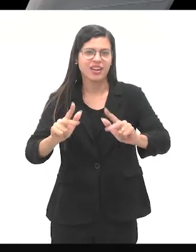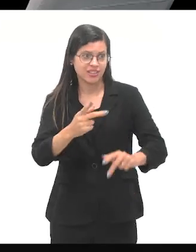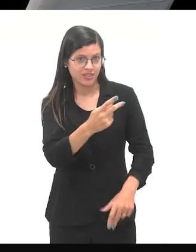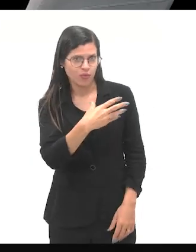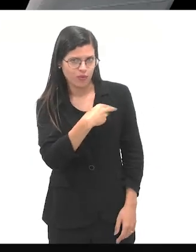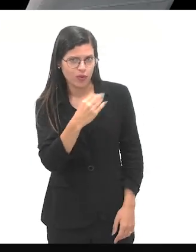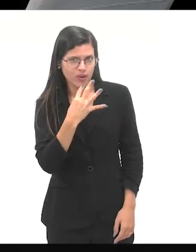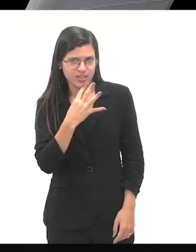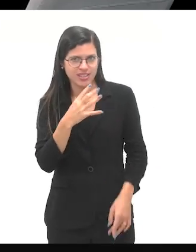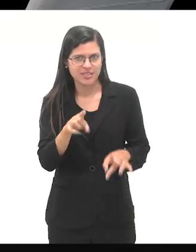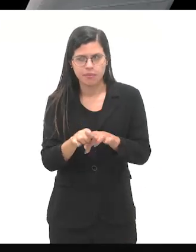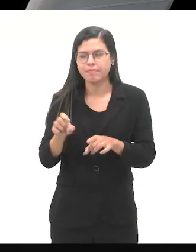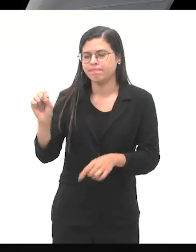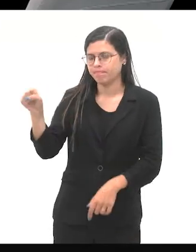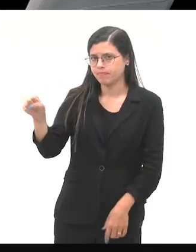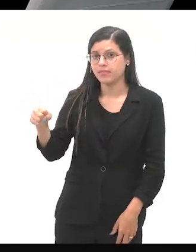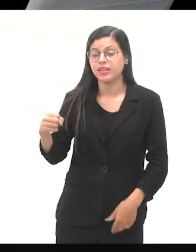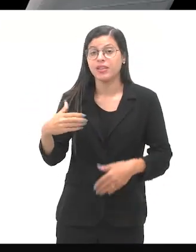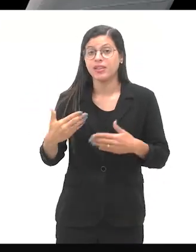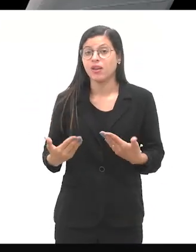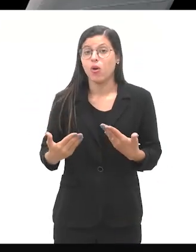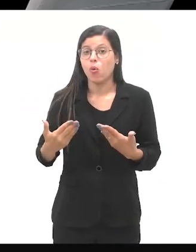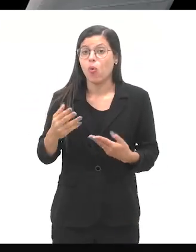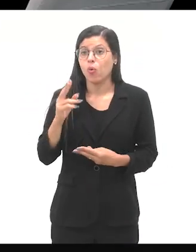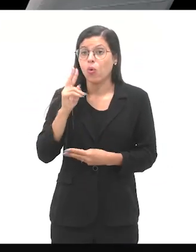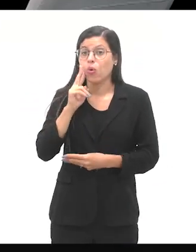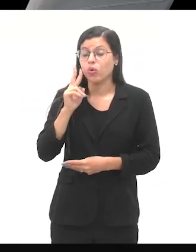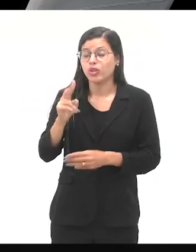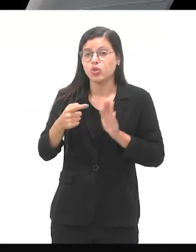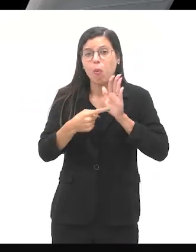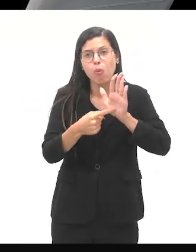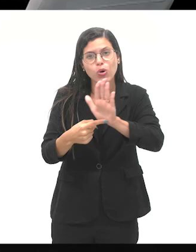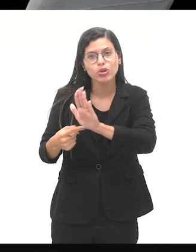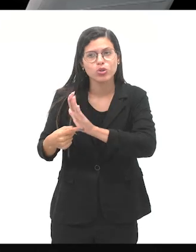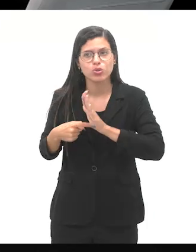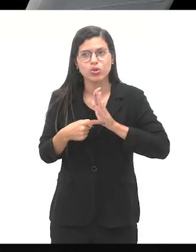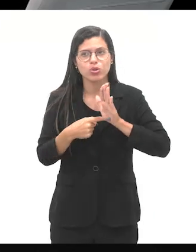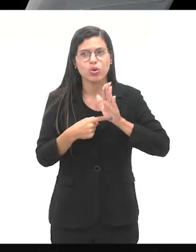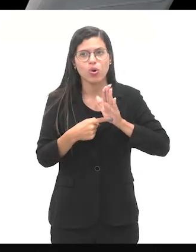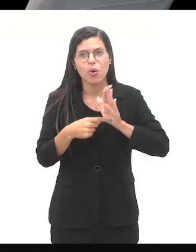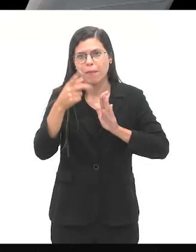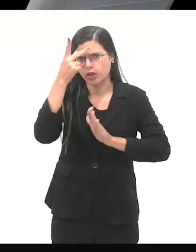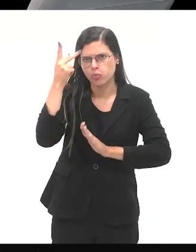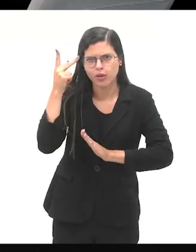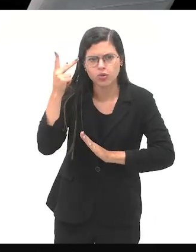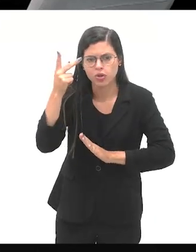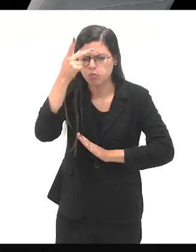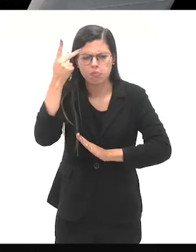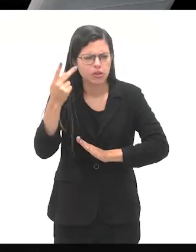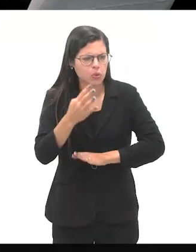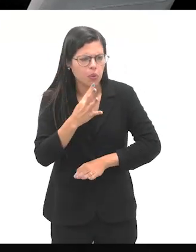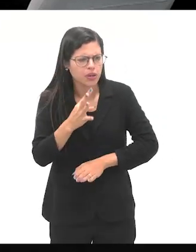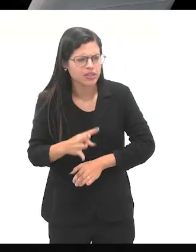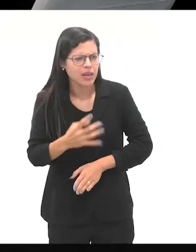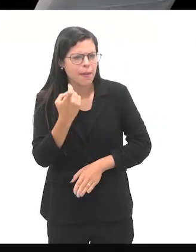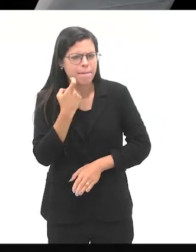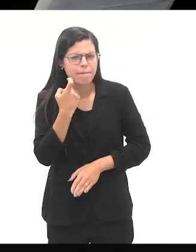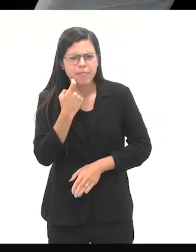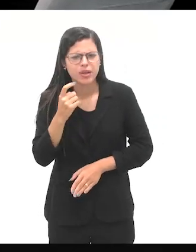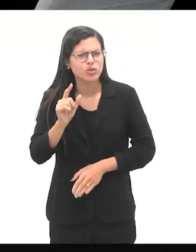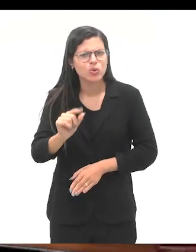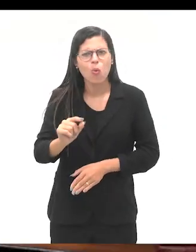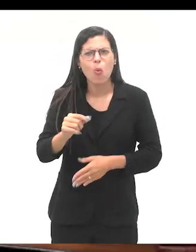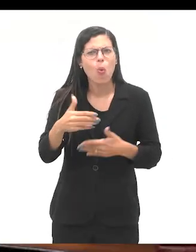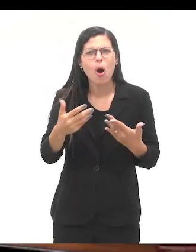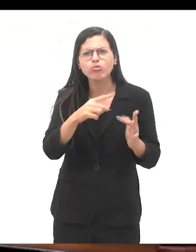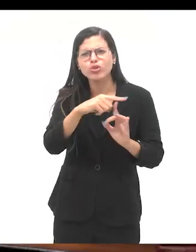que acontece? Então, foi aquela coisa, quando a gente chegou em terra, que peixe é esse? Que ninguém conhecia, nem um pescador